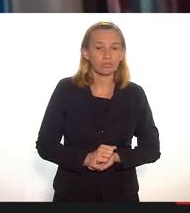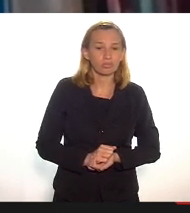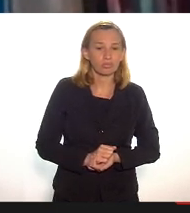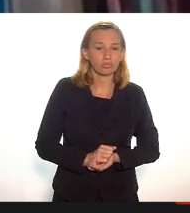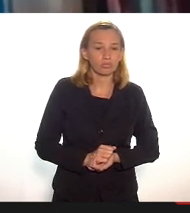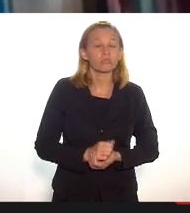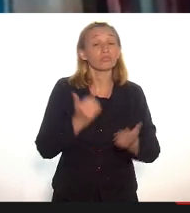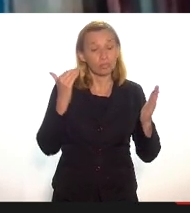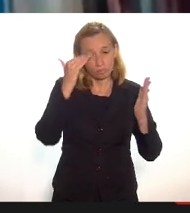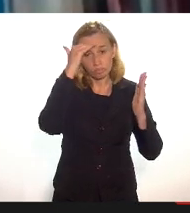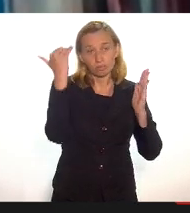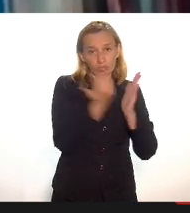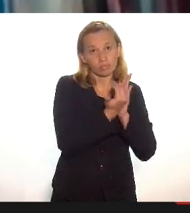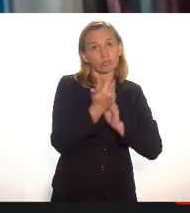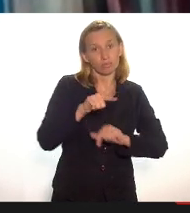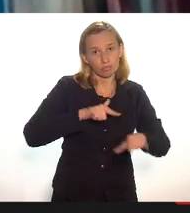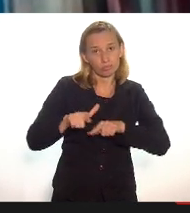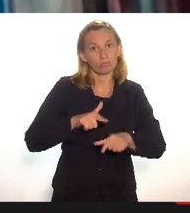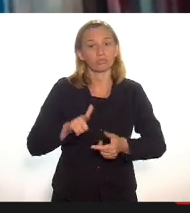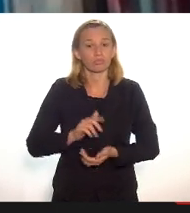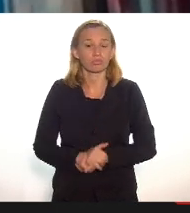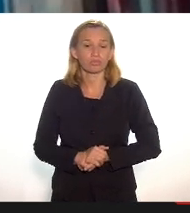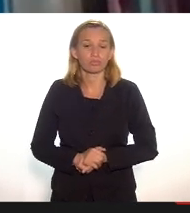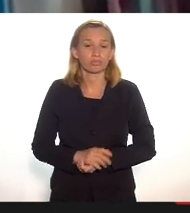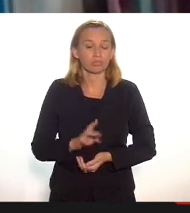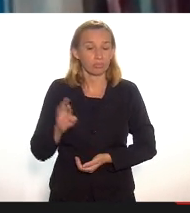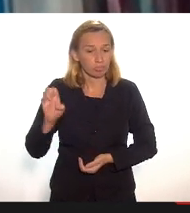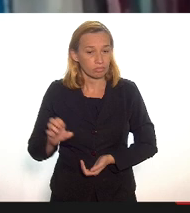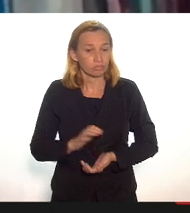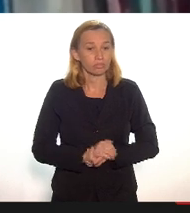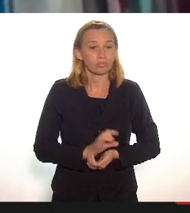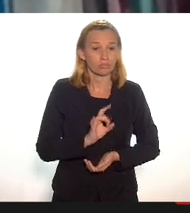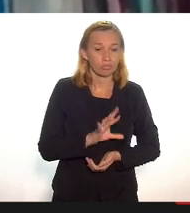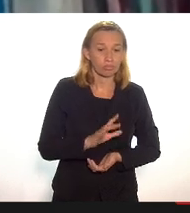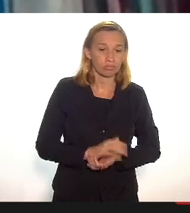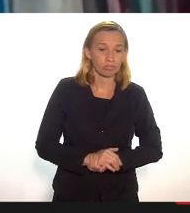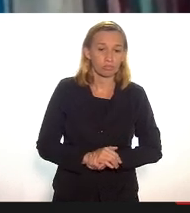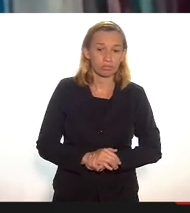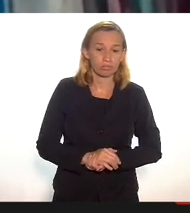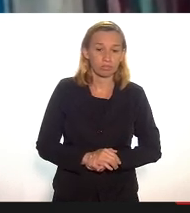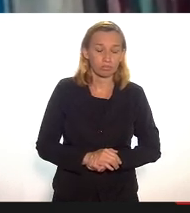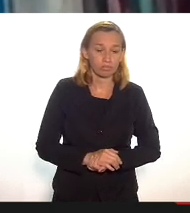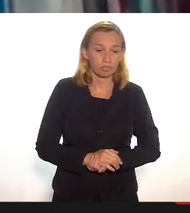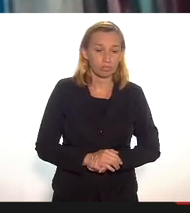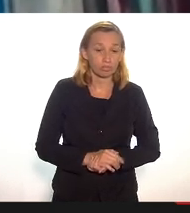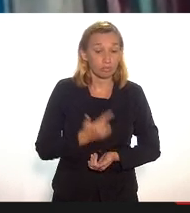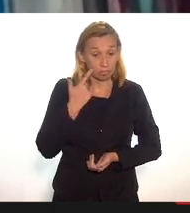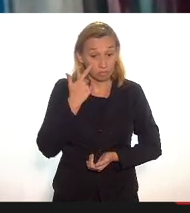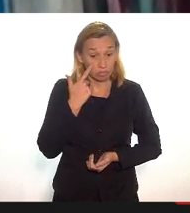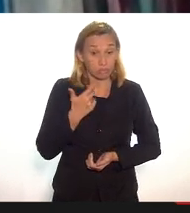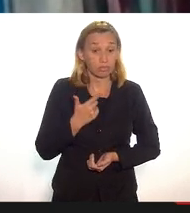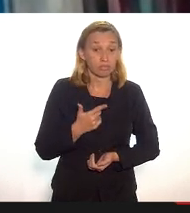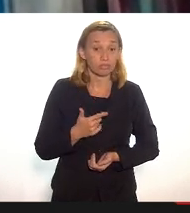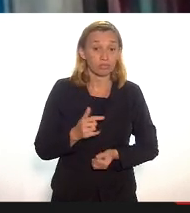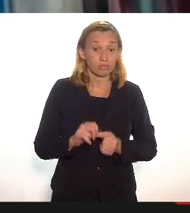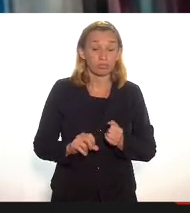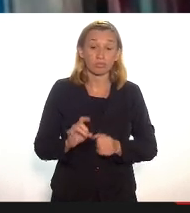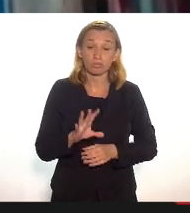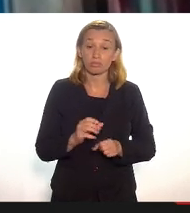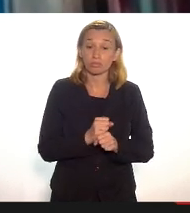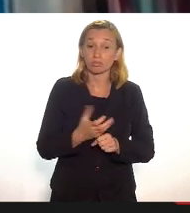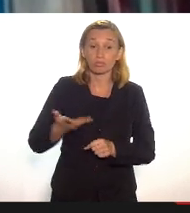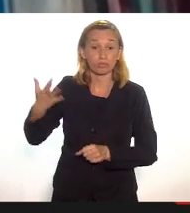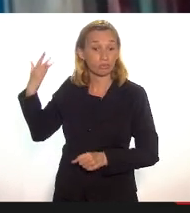tem cumprido esse papel, né? Do CREMERJ. Só para poder se ver, nós fizemos só no ano